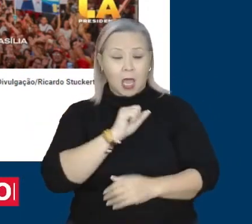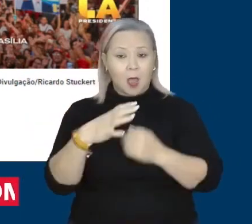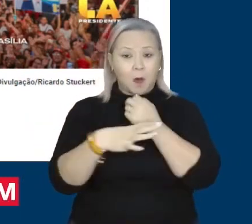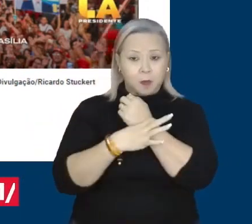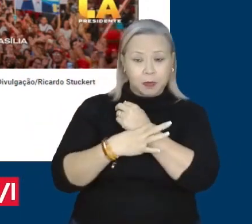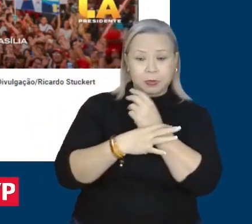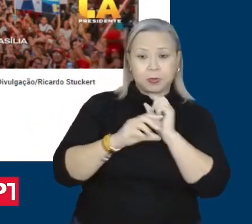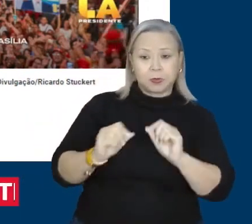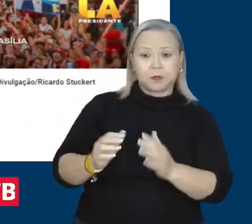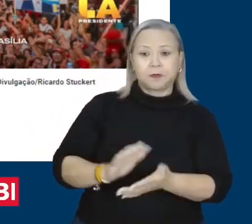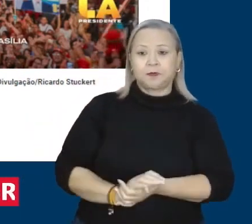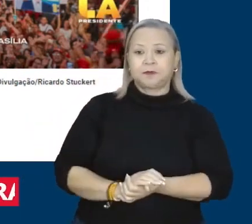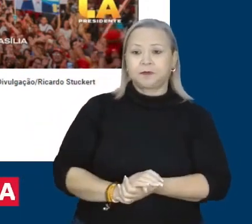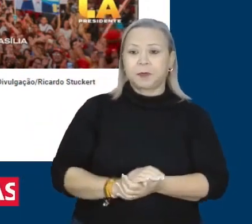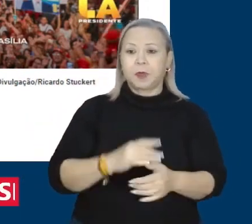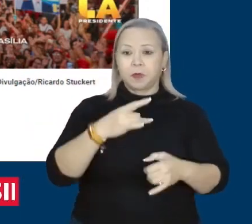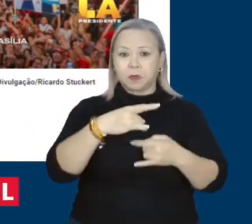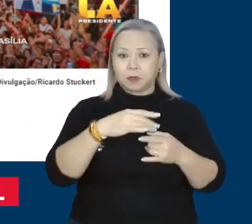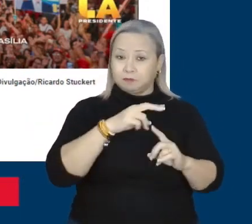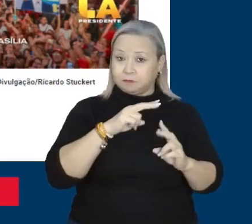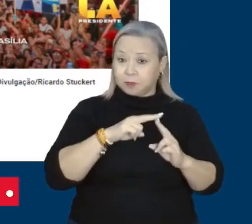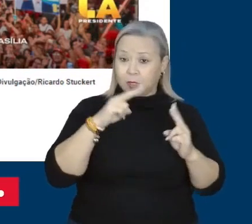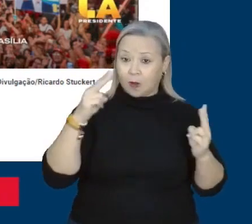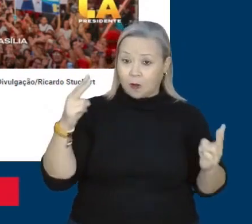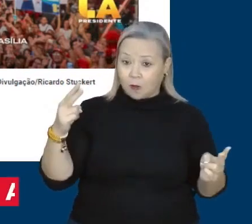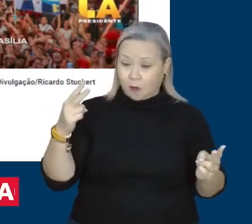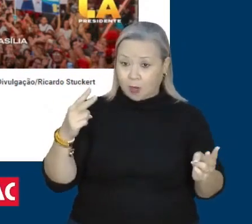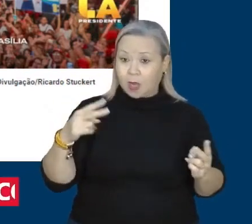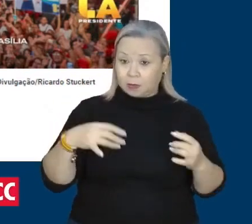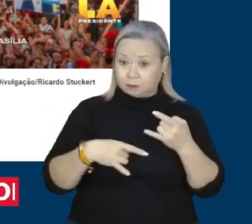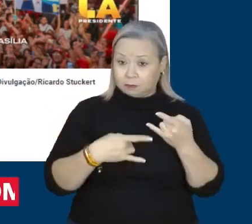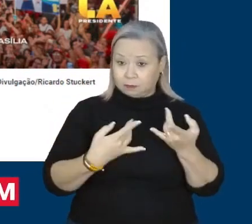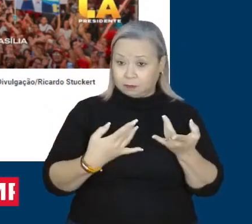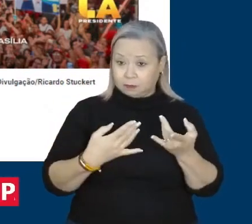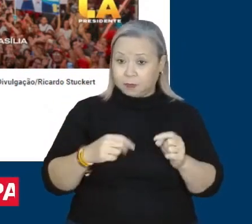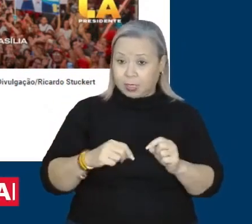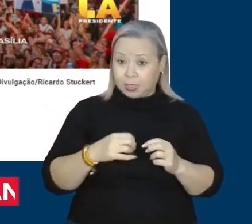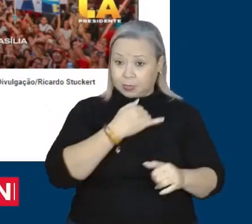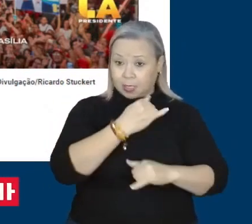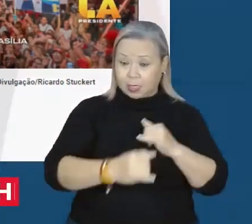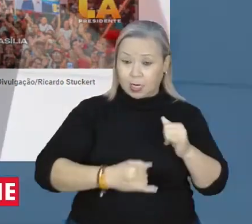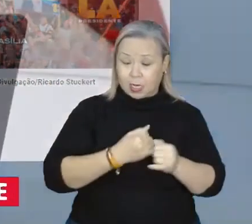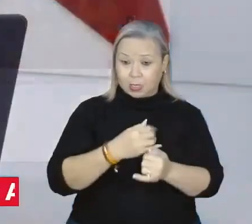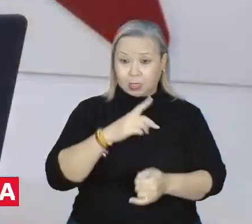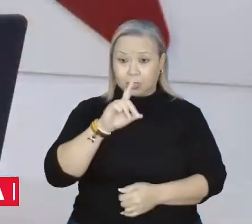e totalmente online. Você pode acessar